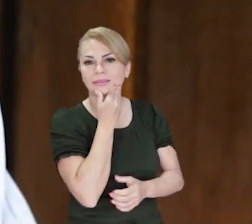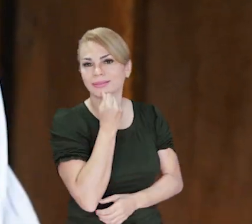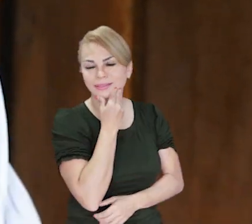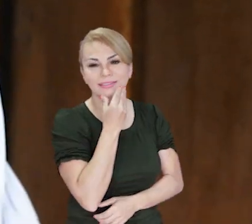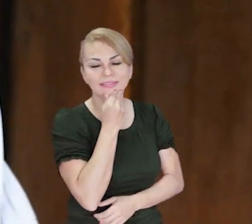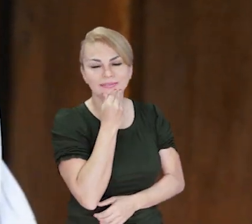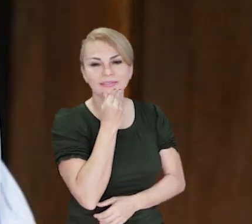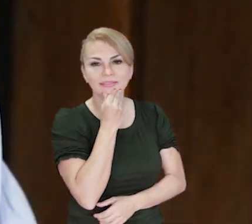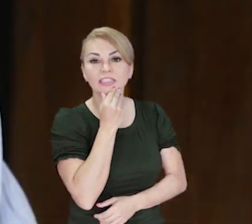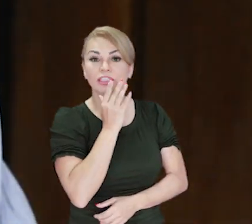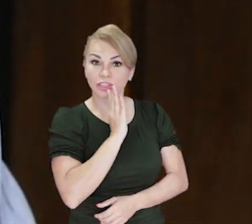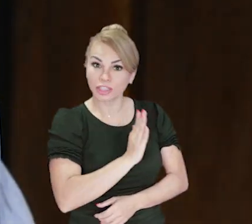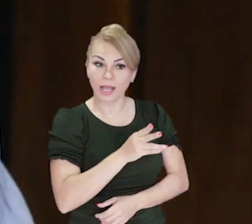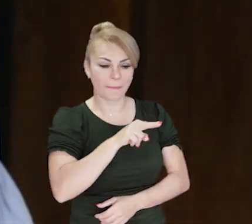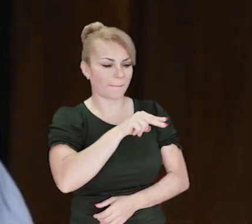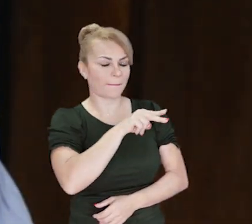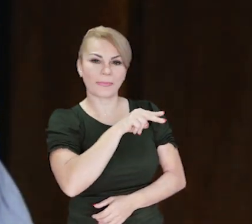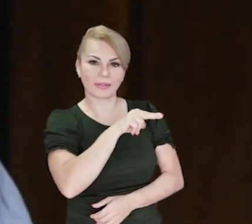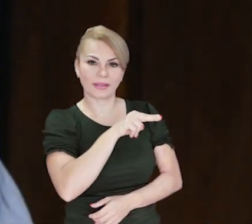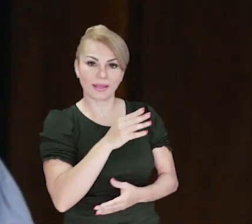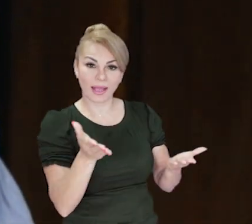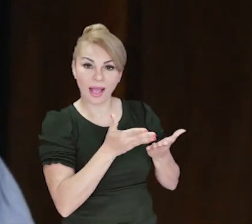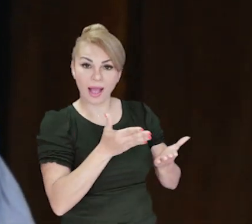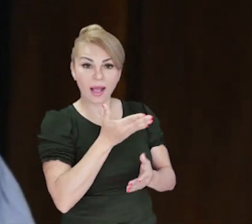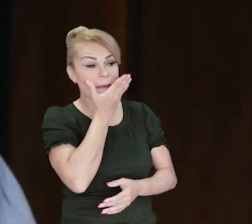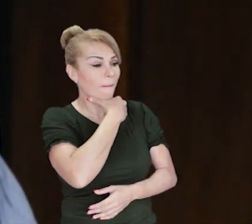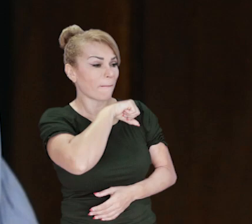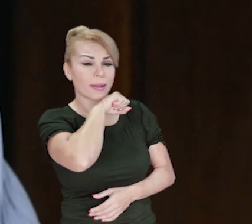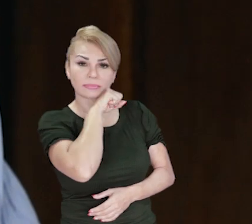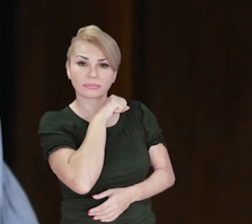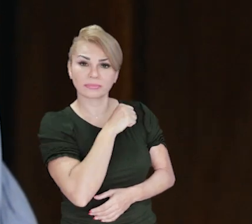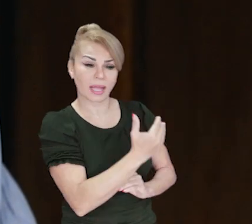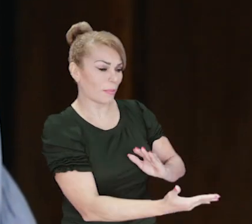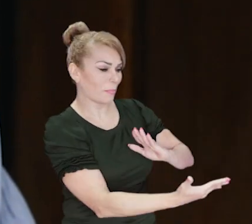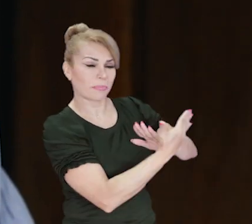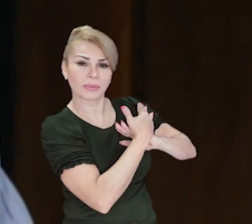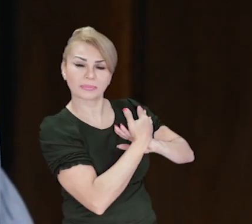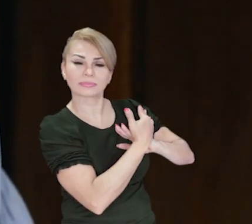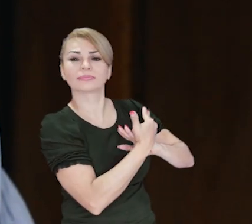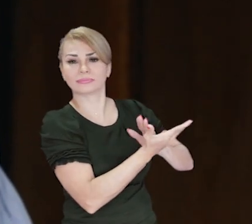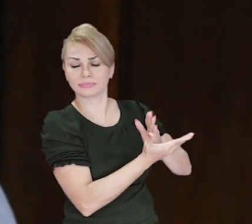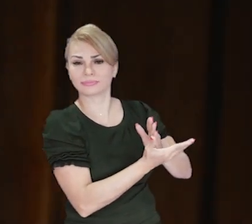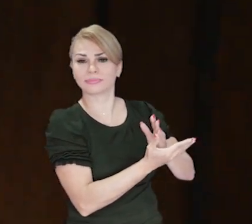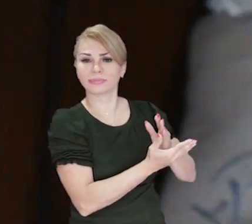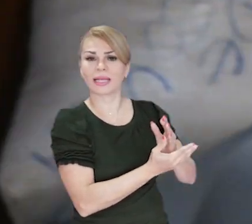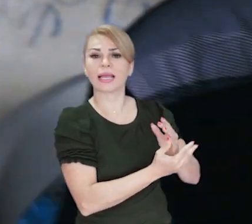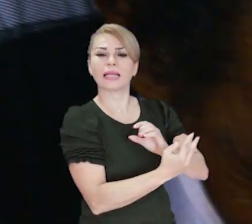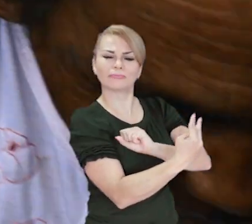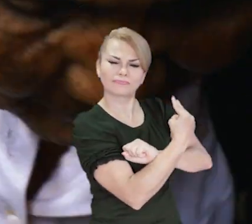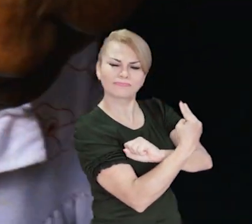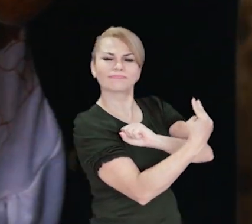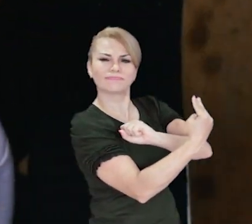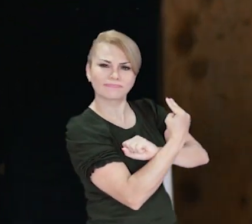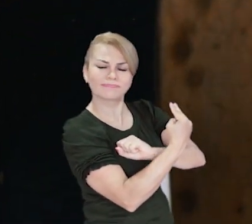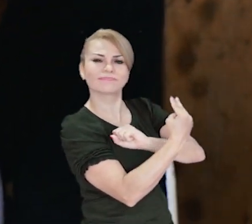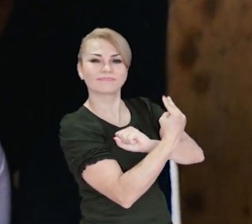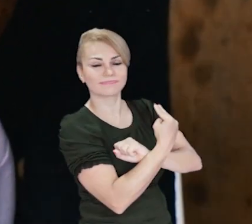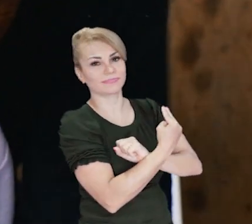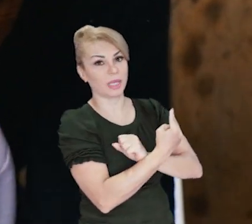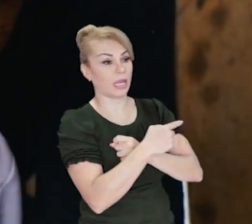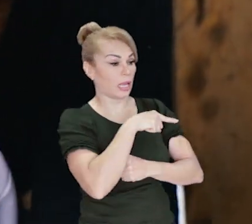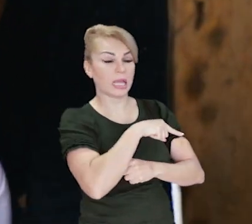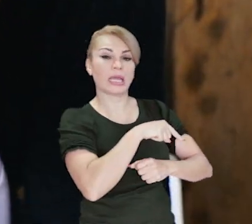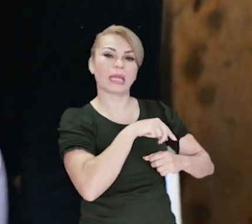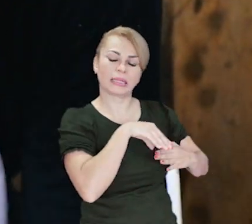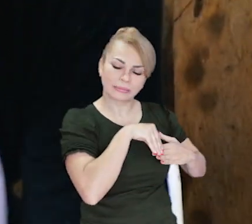seu menino, para mim, ele já foi o meu esposo, já foi o meu irmão